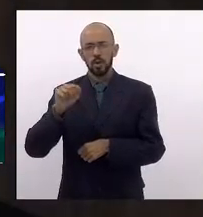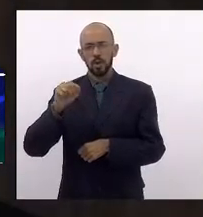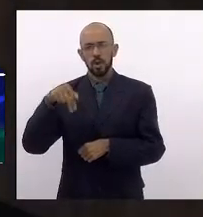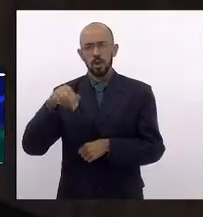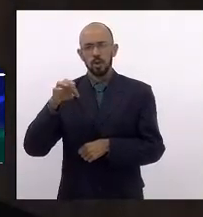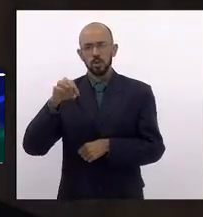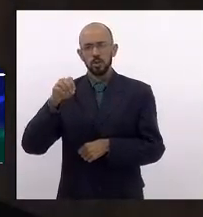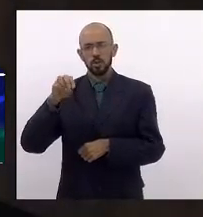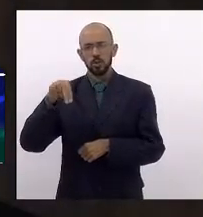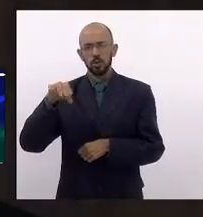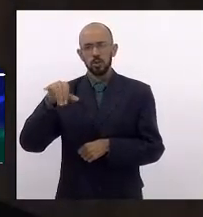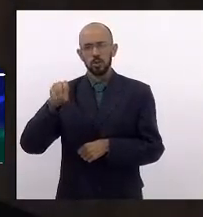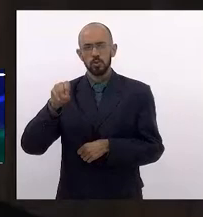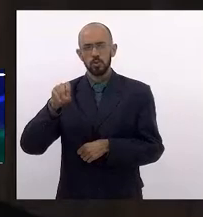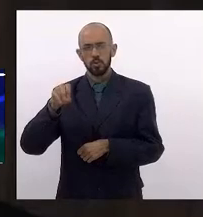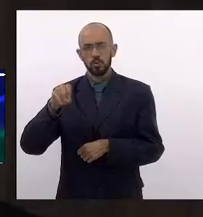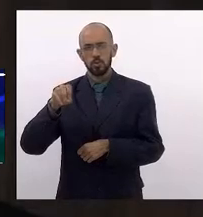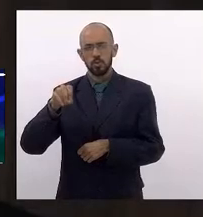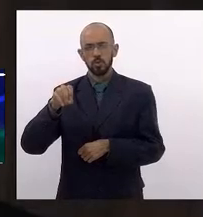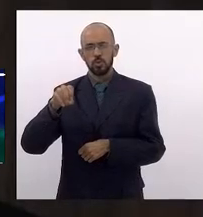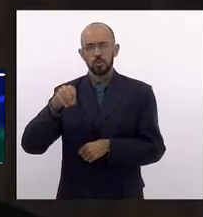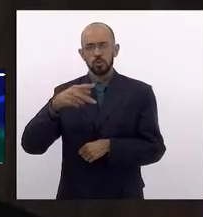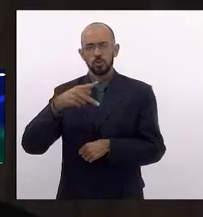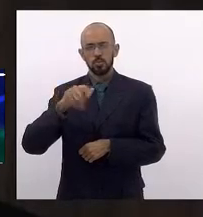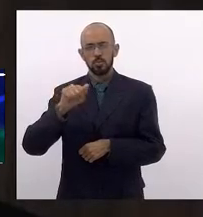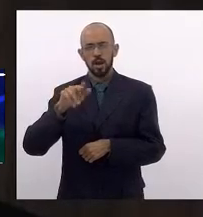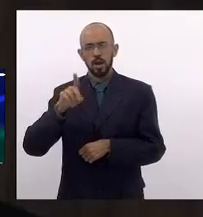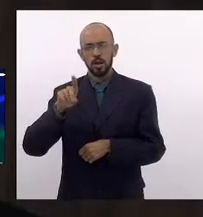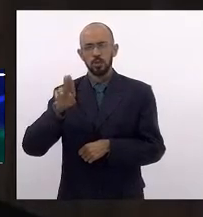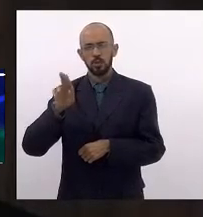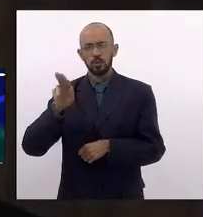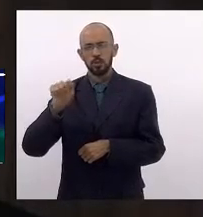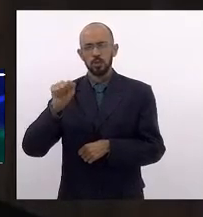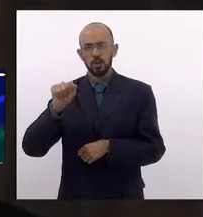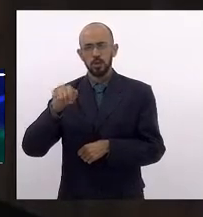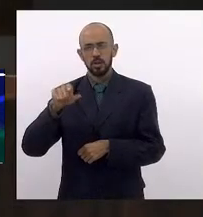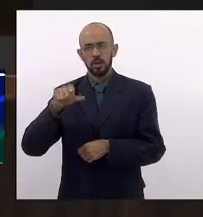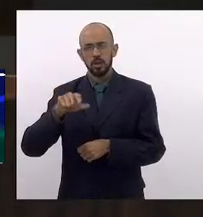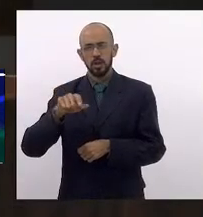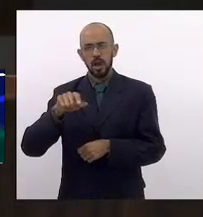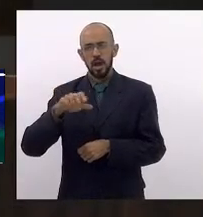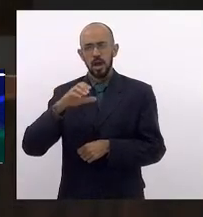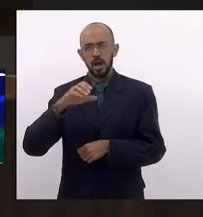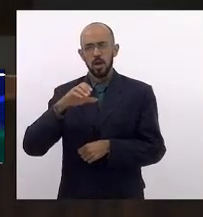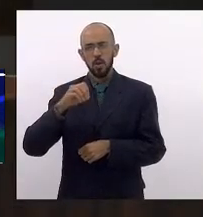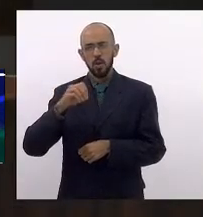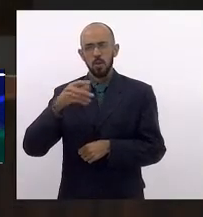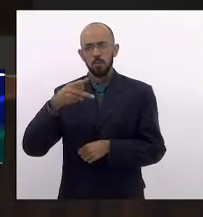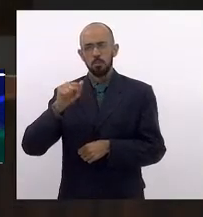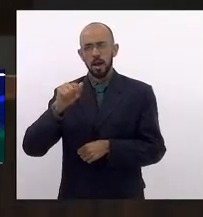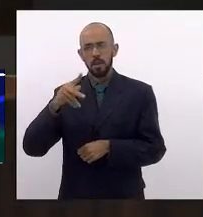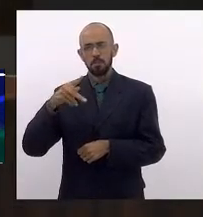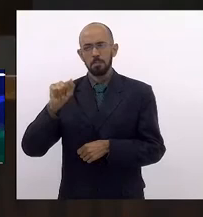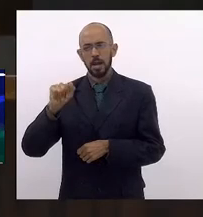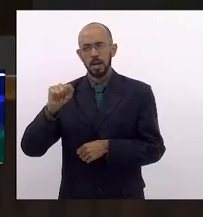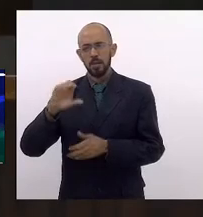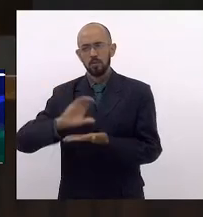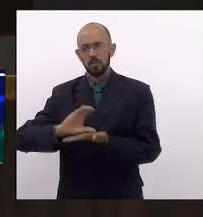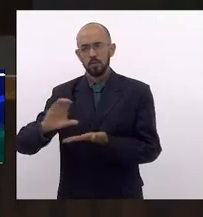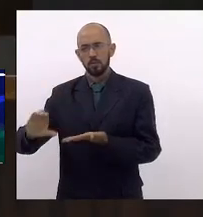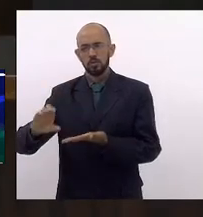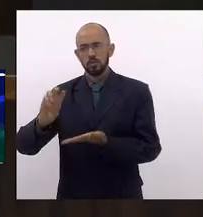Papa tá com o Papa um papeleiro o papa e vende 40 milhões é isso numa máquina ela paga r$